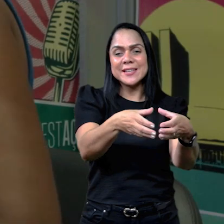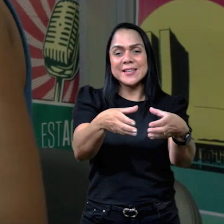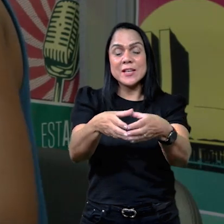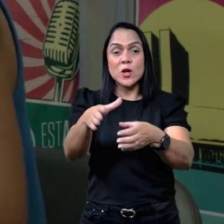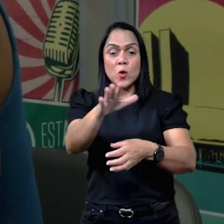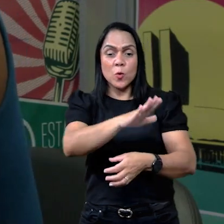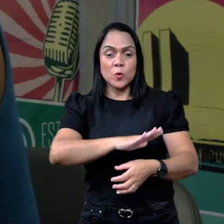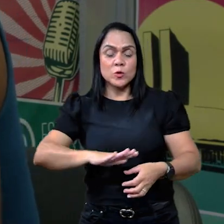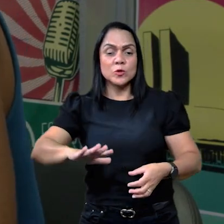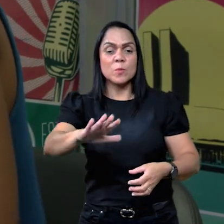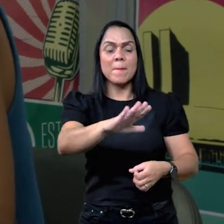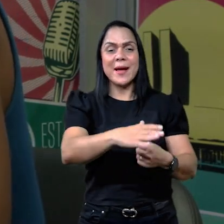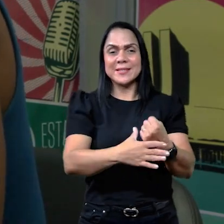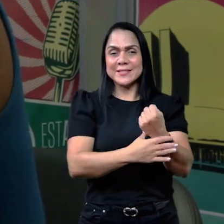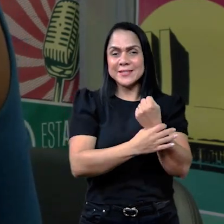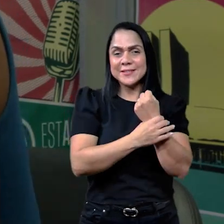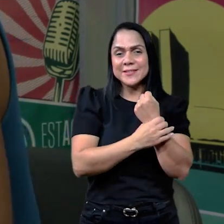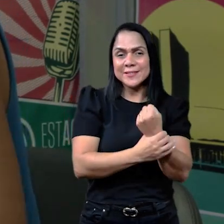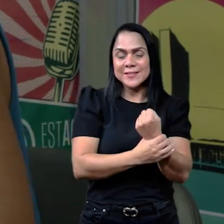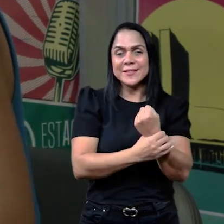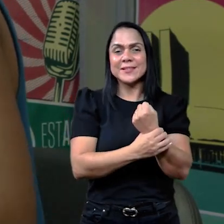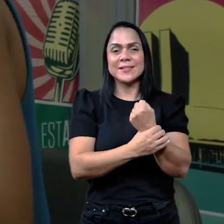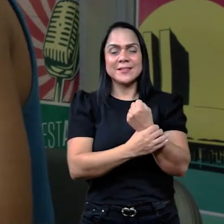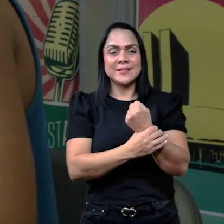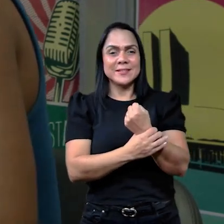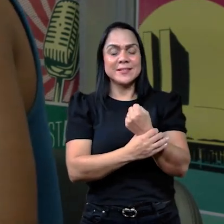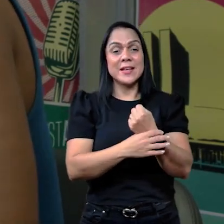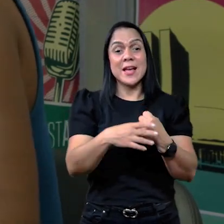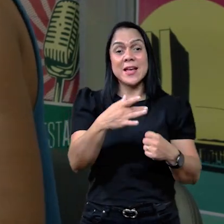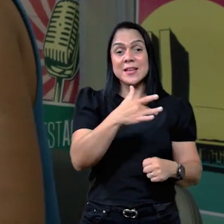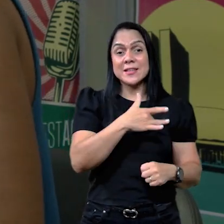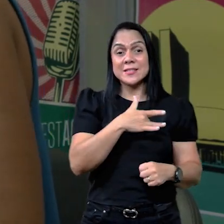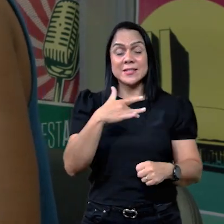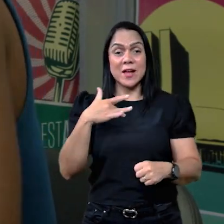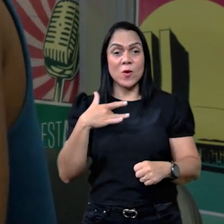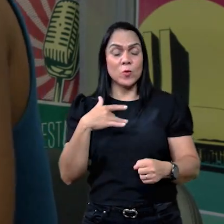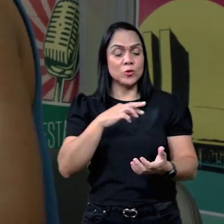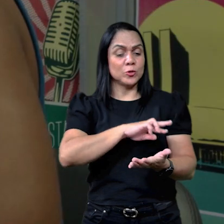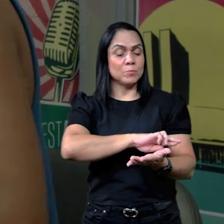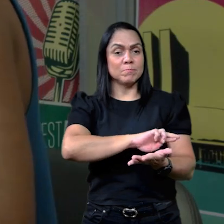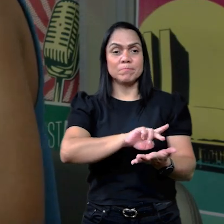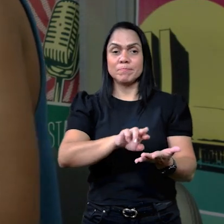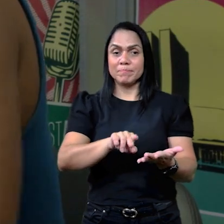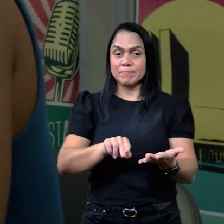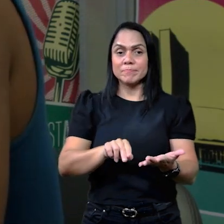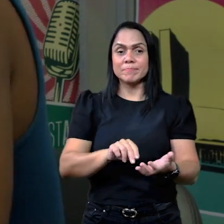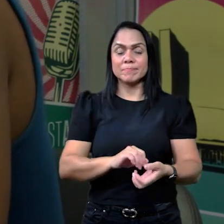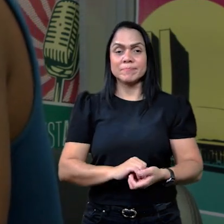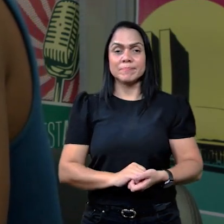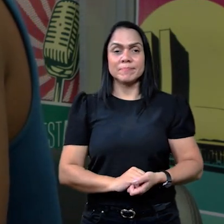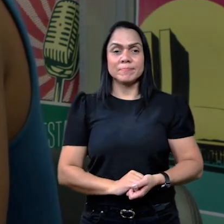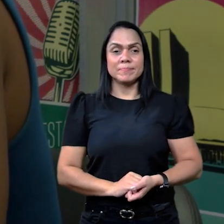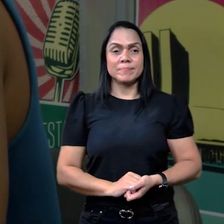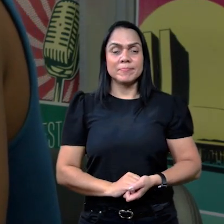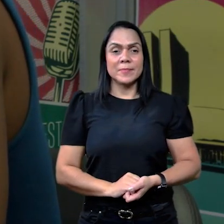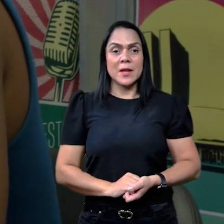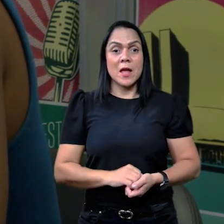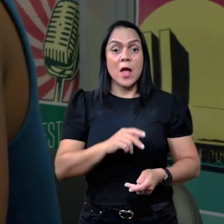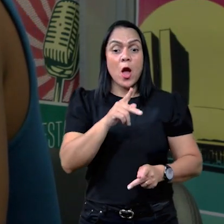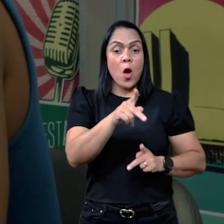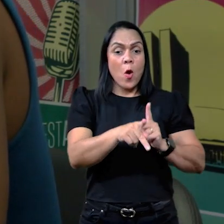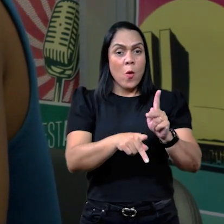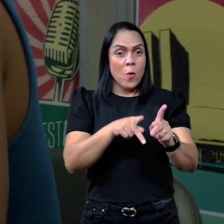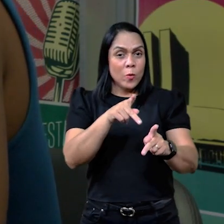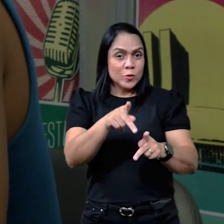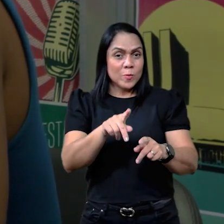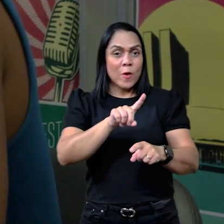né, de promoção de segurança alimentar, de assistência social, de saúde, entre outros. E os